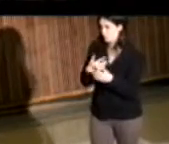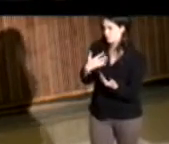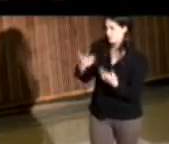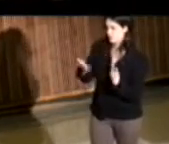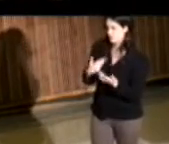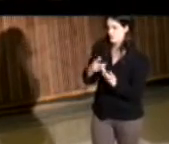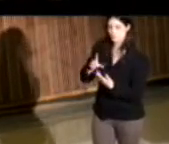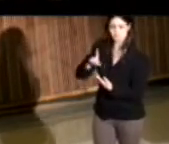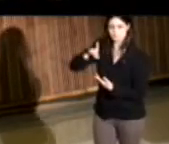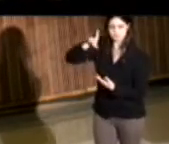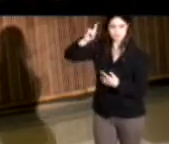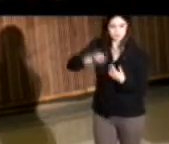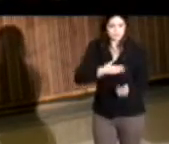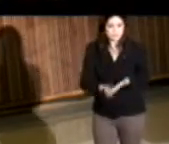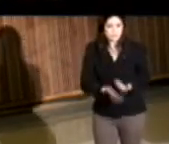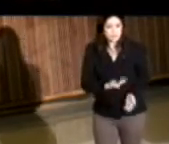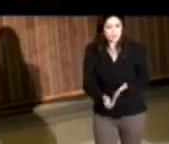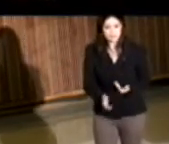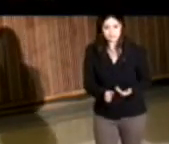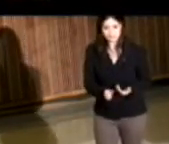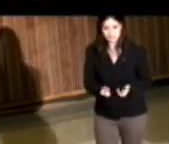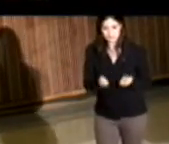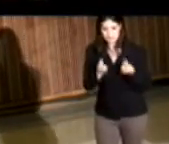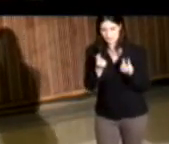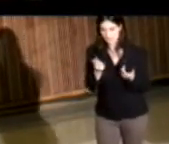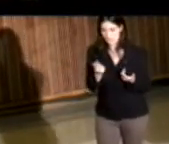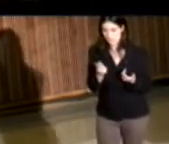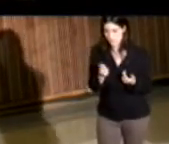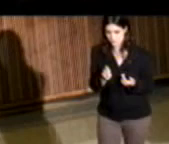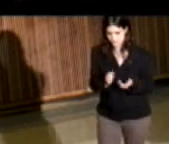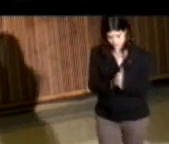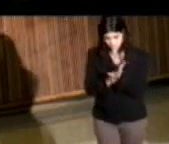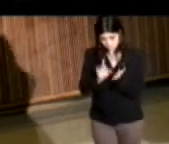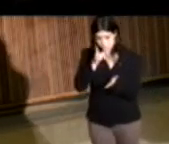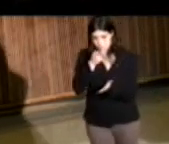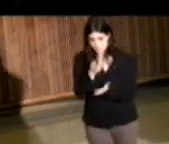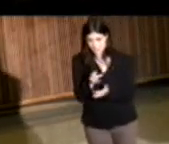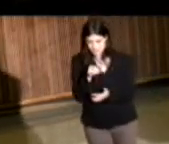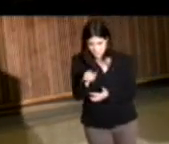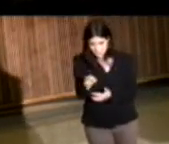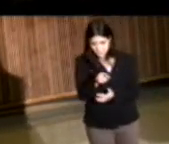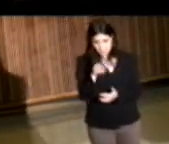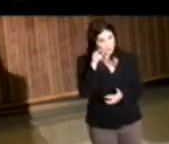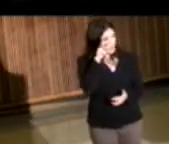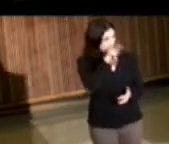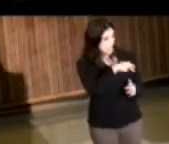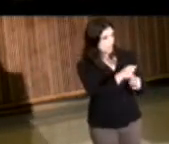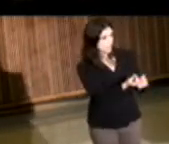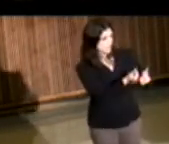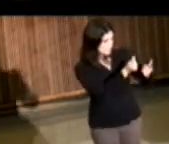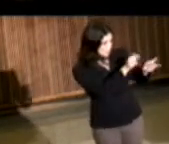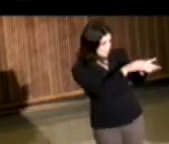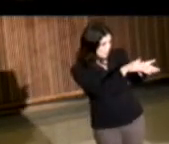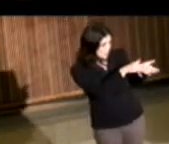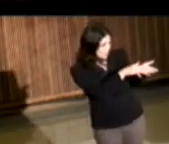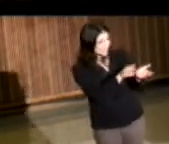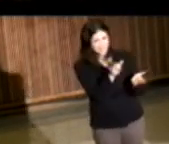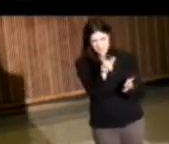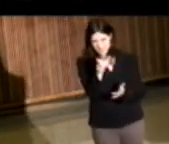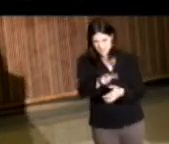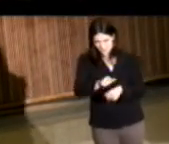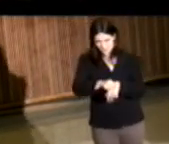de um jeito, o pobre do outro. Você só está vendo por fora, você não está vendo a realidade. Você tem que enxergar como